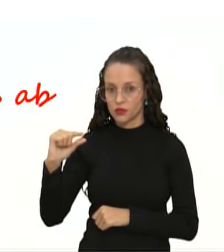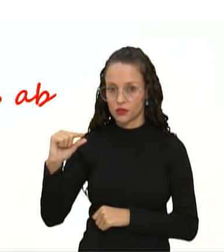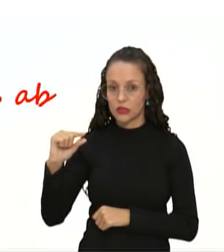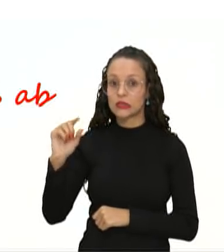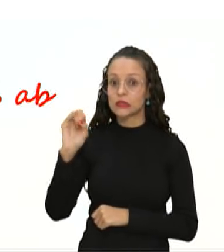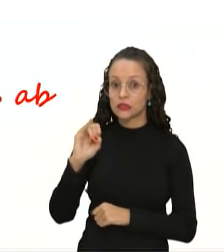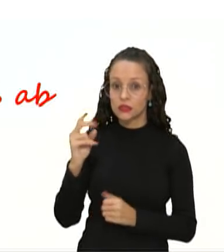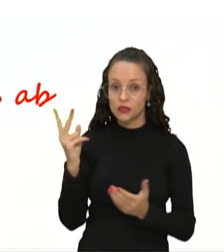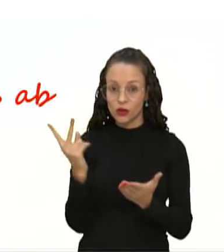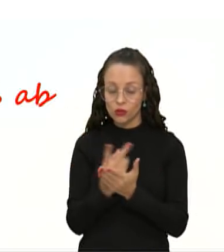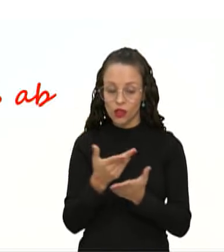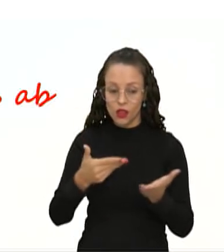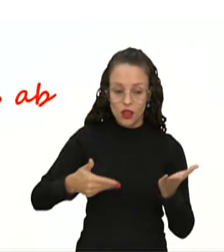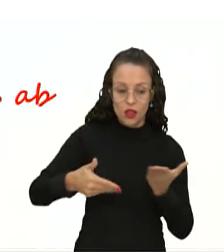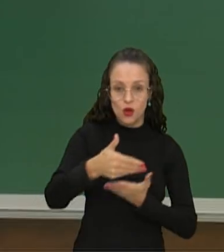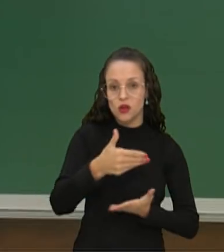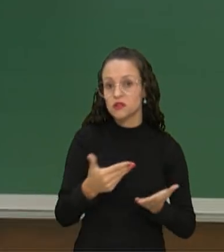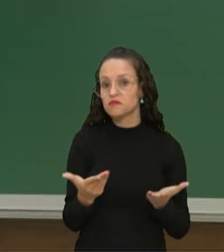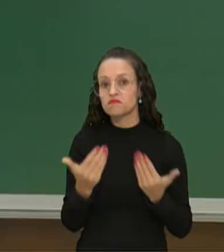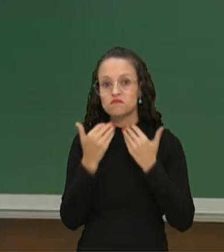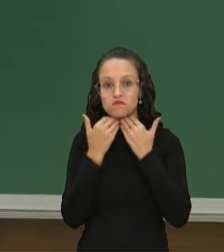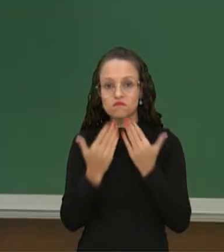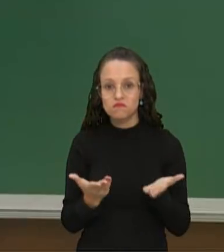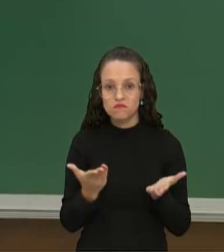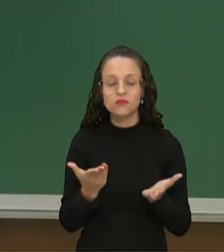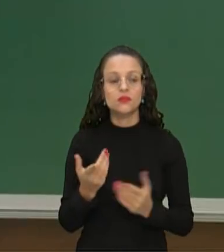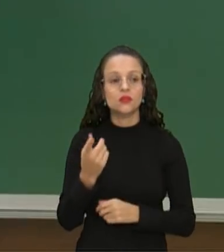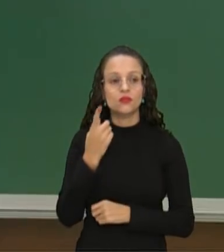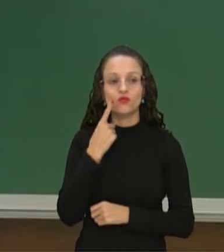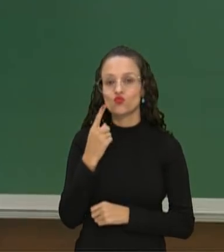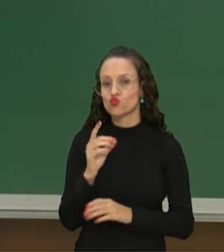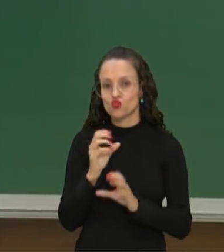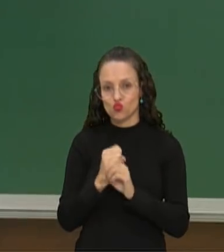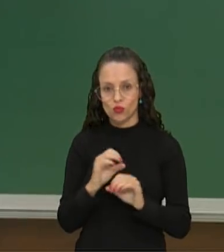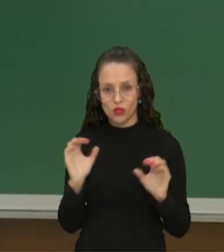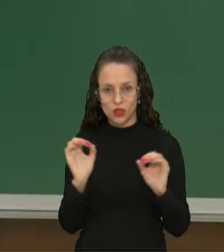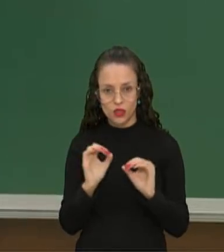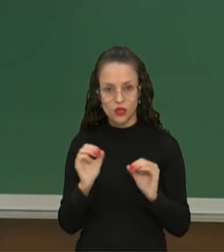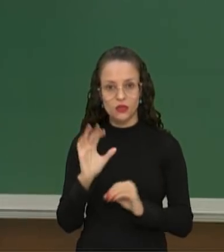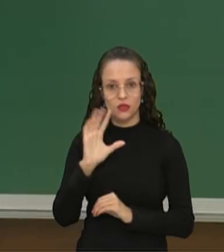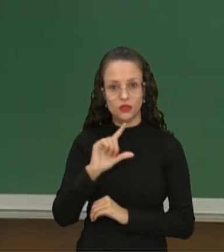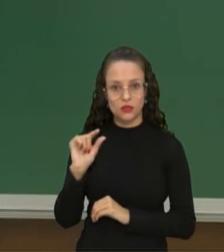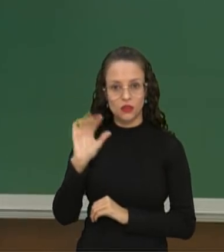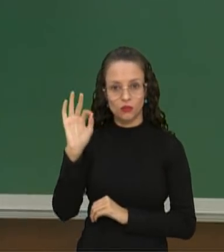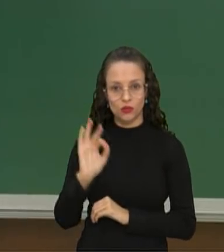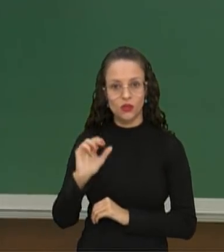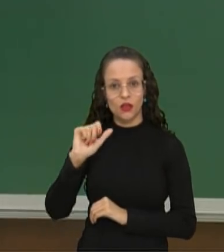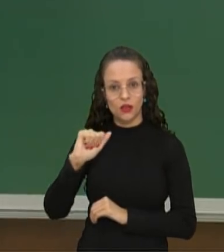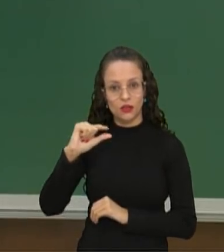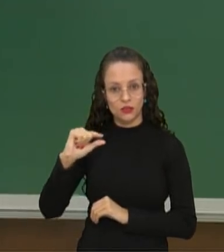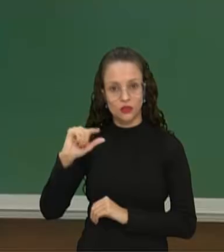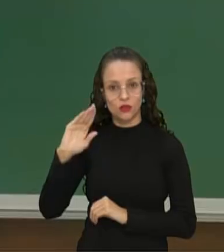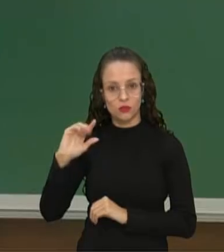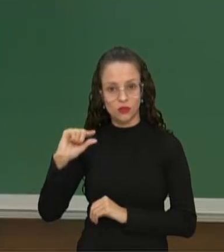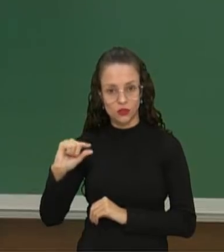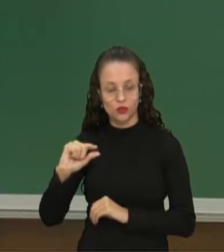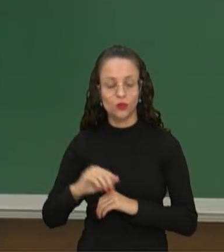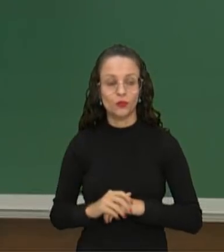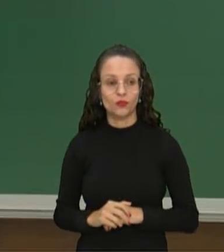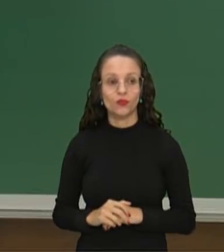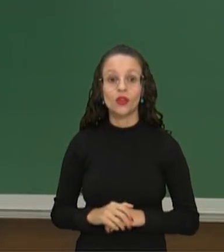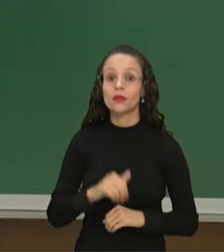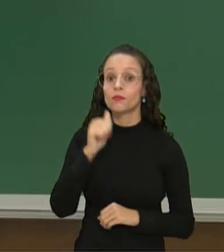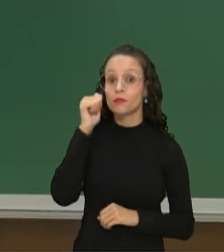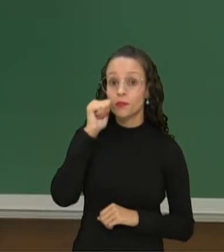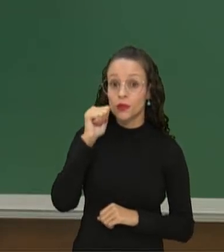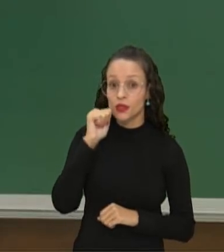que ocorra a troca, não vai fazer diferença pra gente. Então a gente nem conta nada, vai ser 100% azinho, bezinho. No caso das